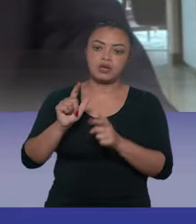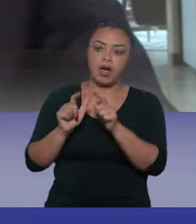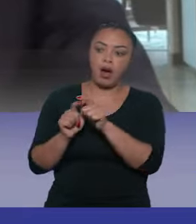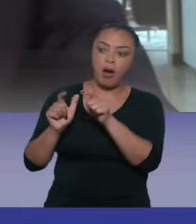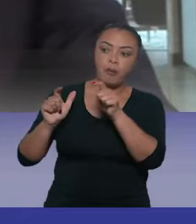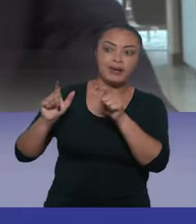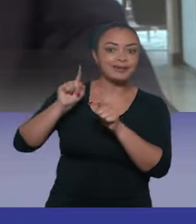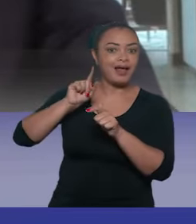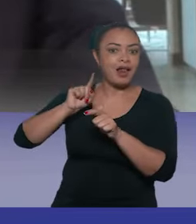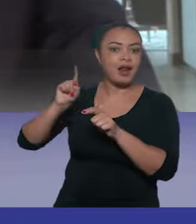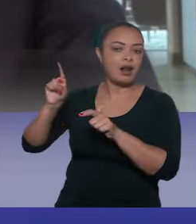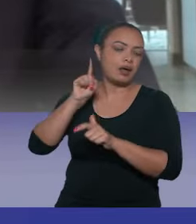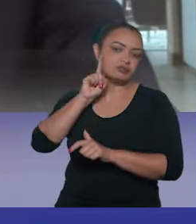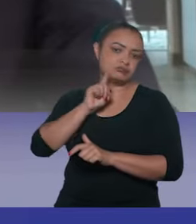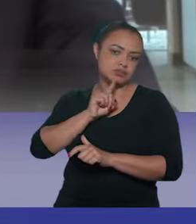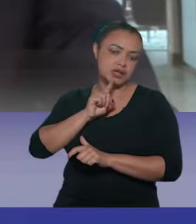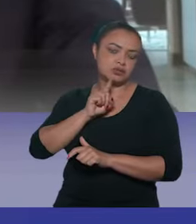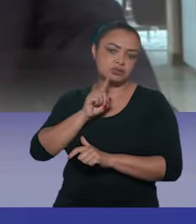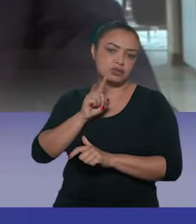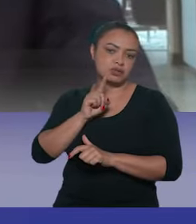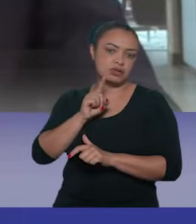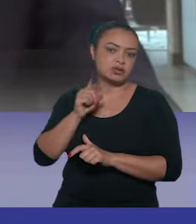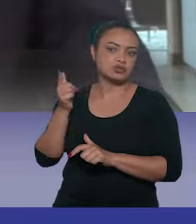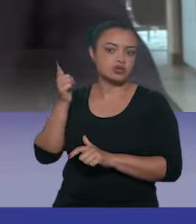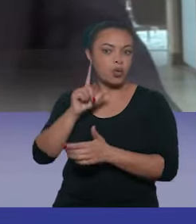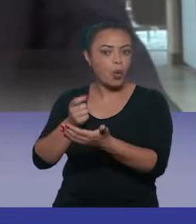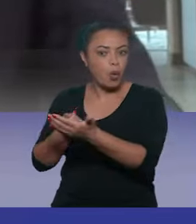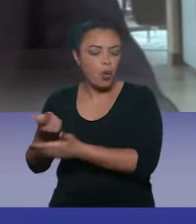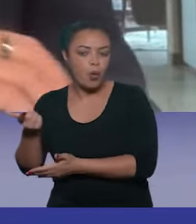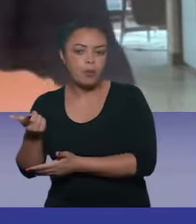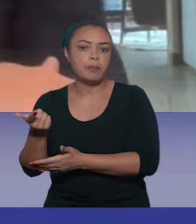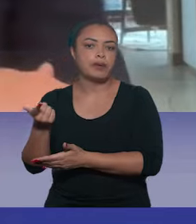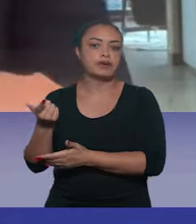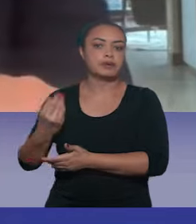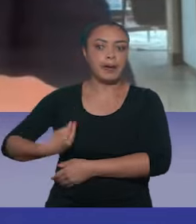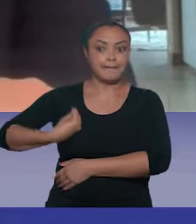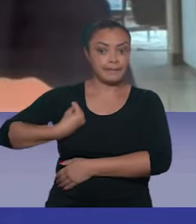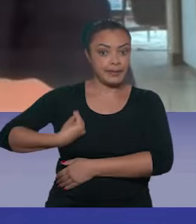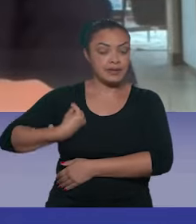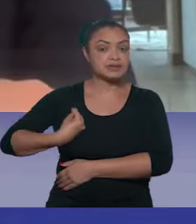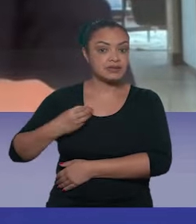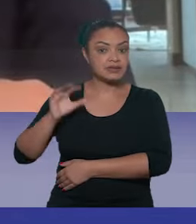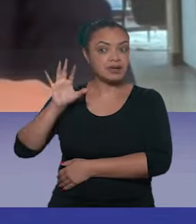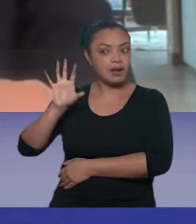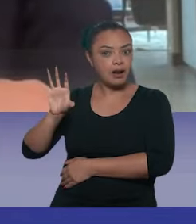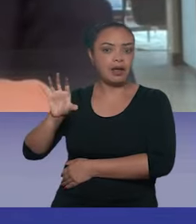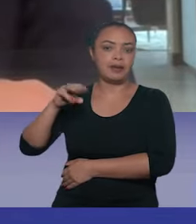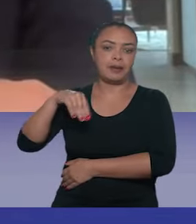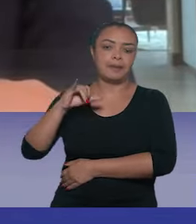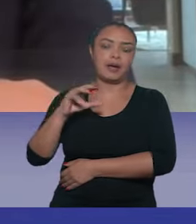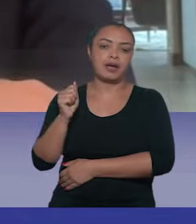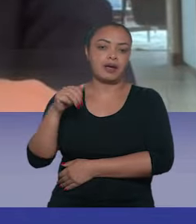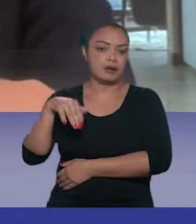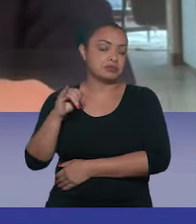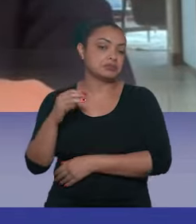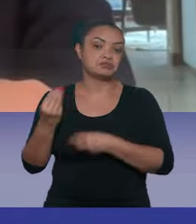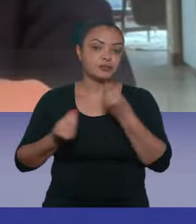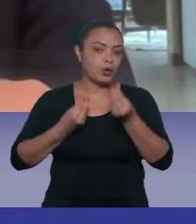presencialmente nos Estados Unidos? Como é que foi a história aí da aquisição e da nossa presença em